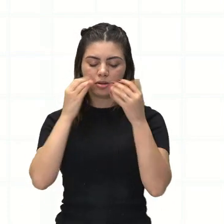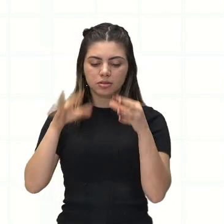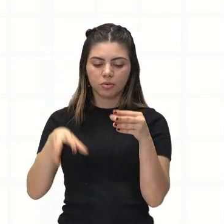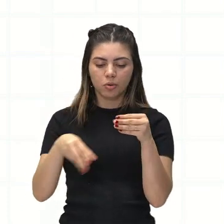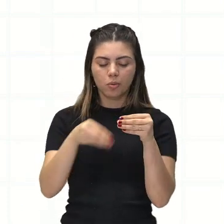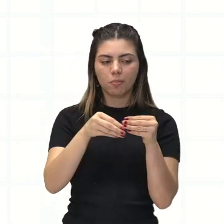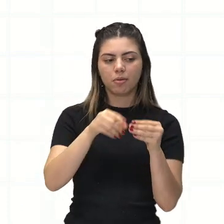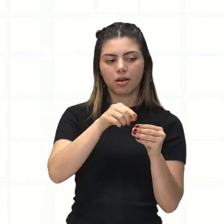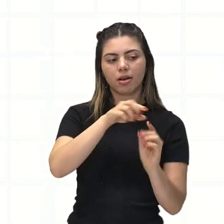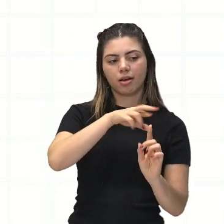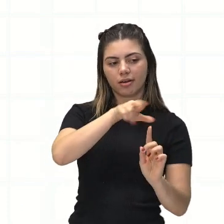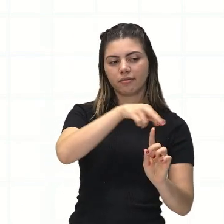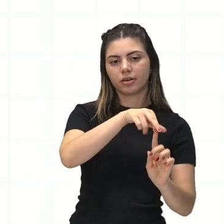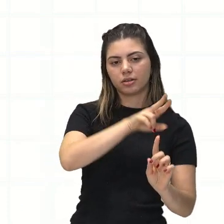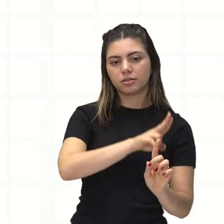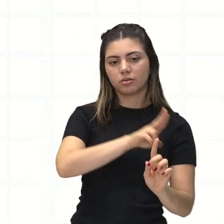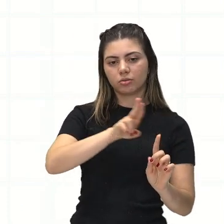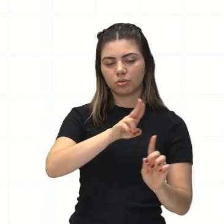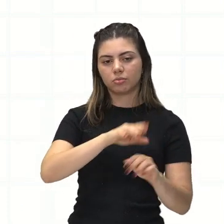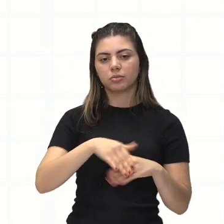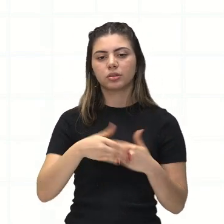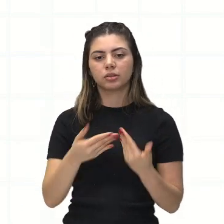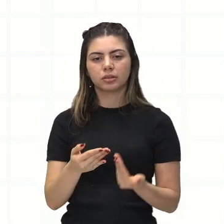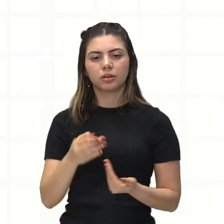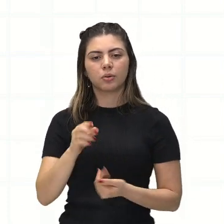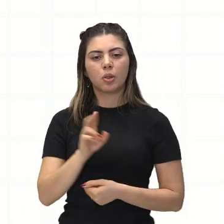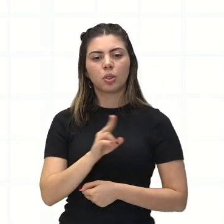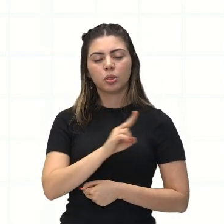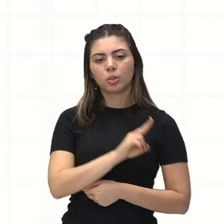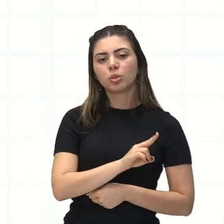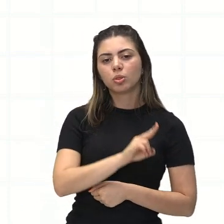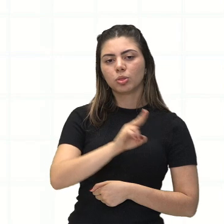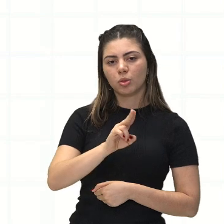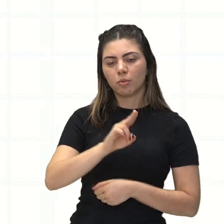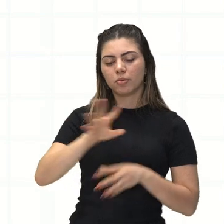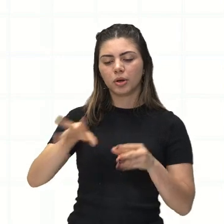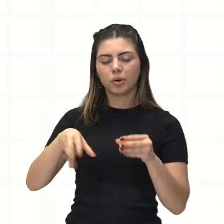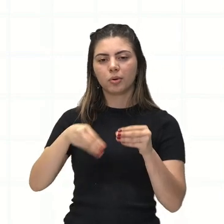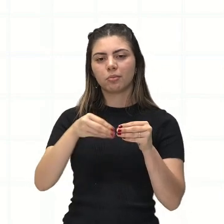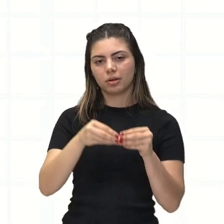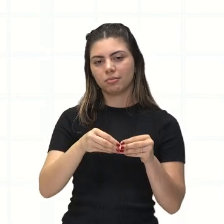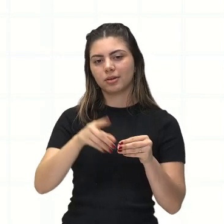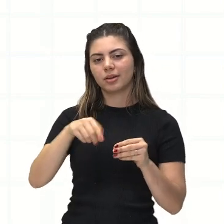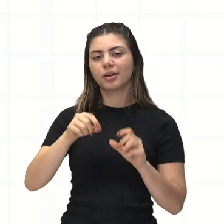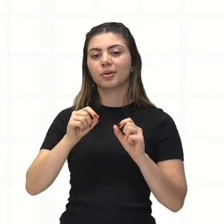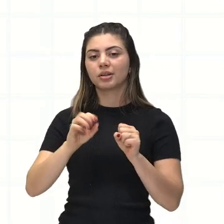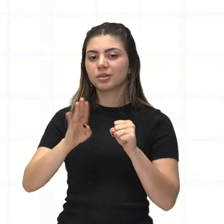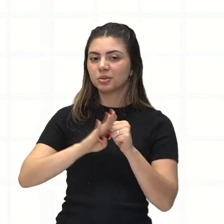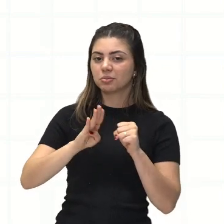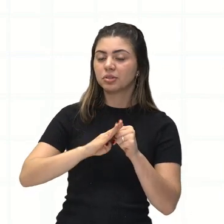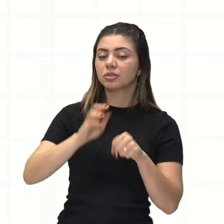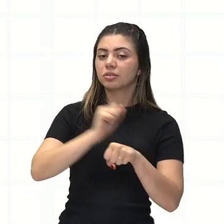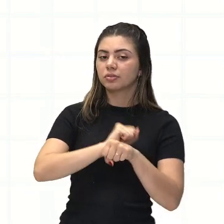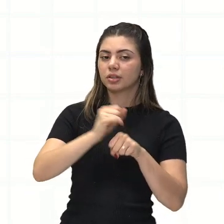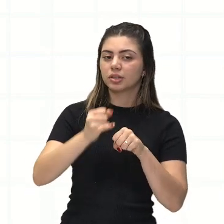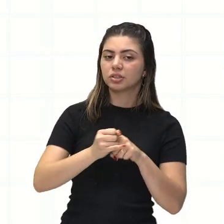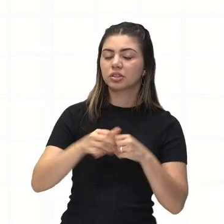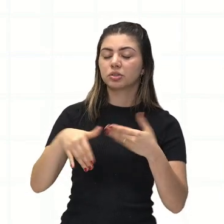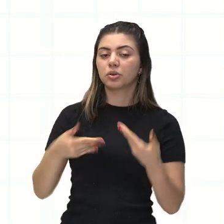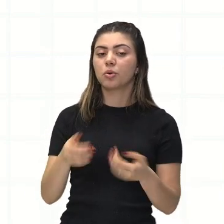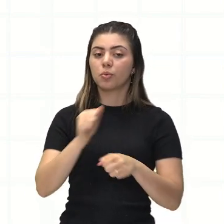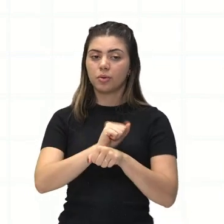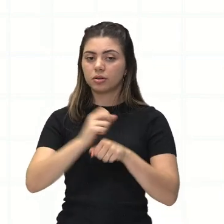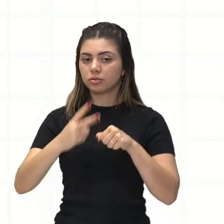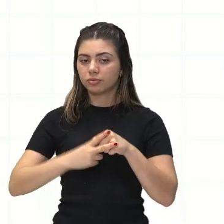nome. Novamente, como vocês ouvirem nome, complementa o nome, pensem em substantivo, adjetivo ou